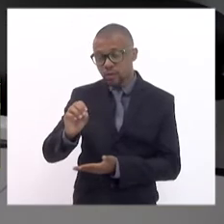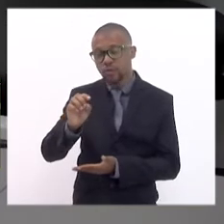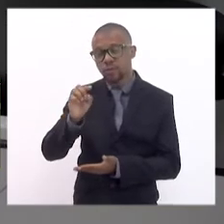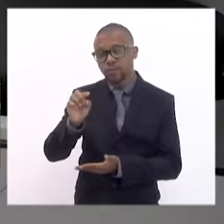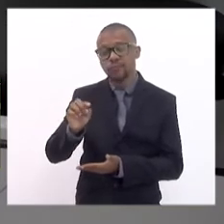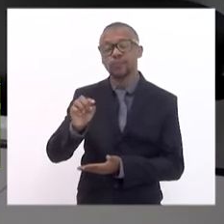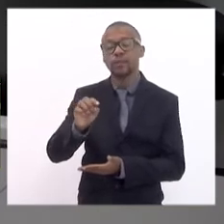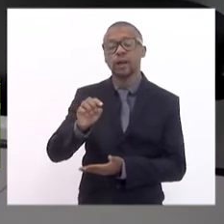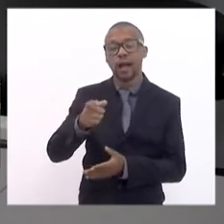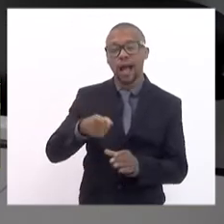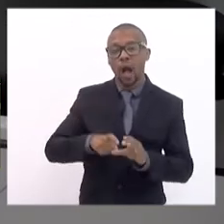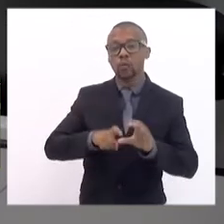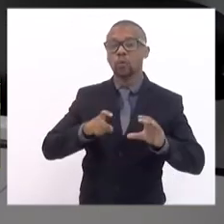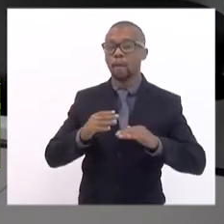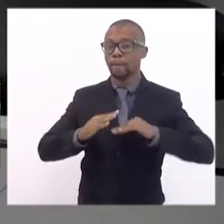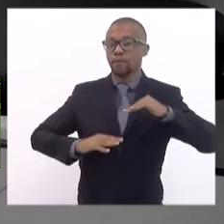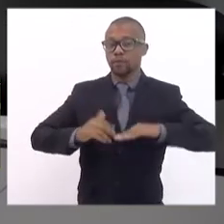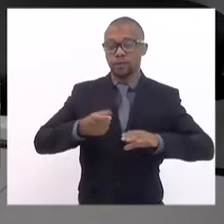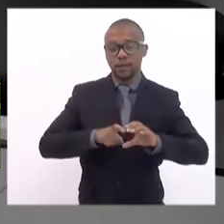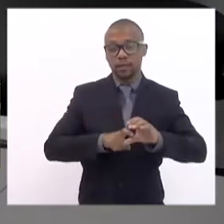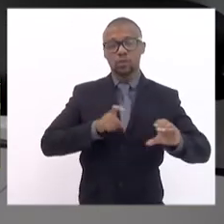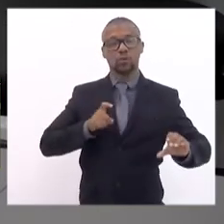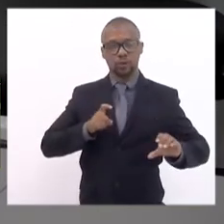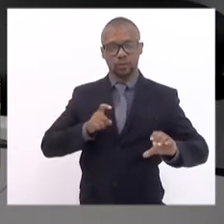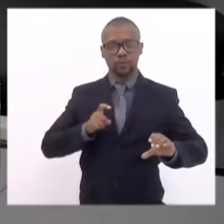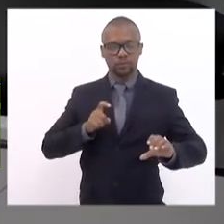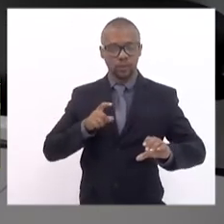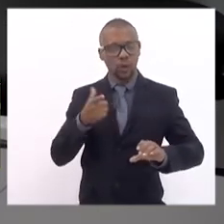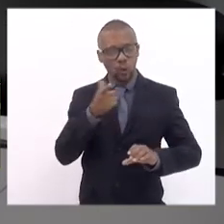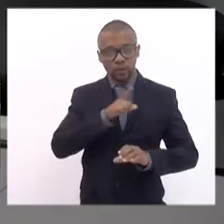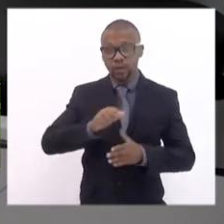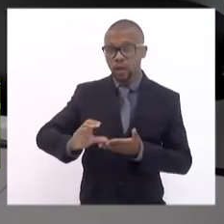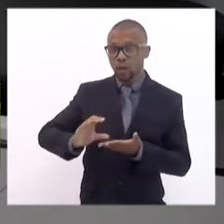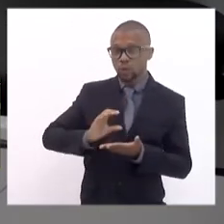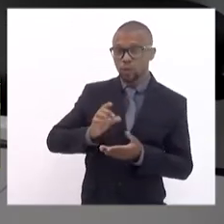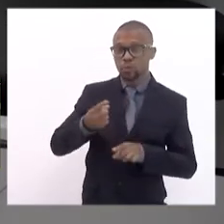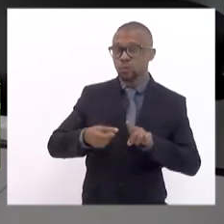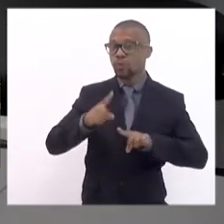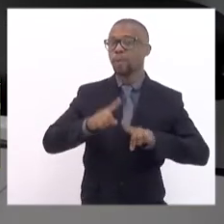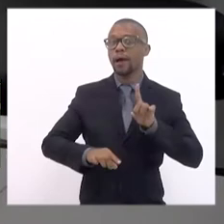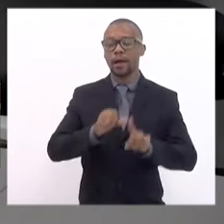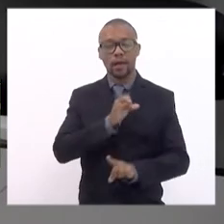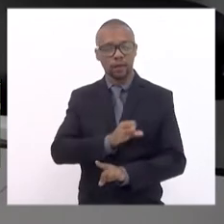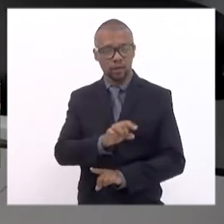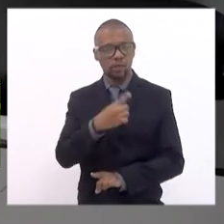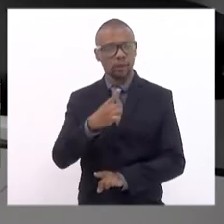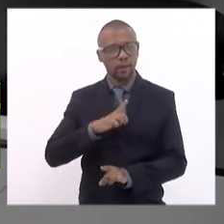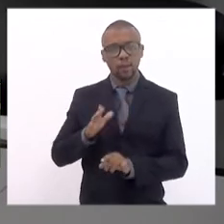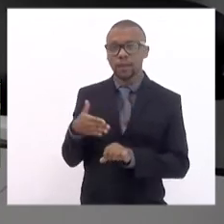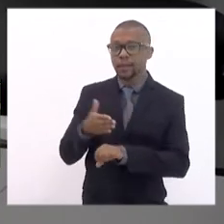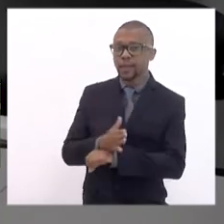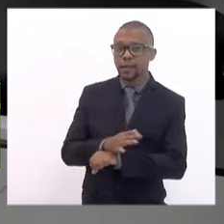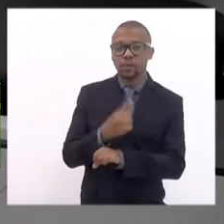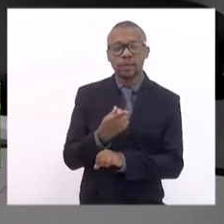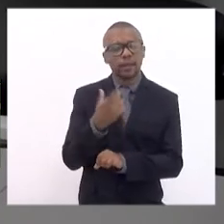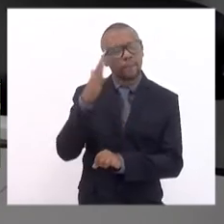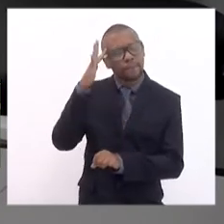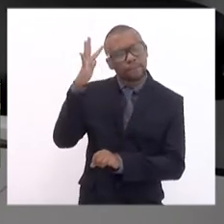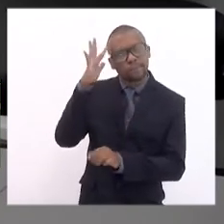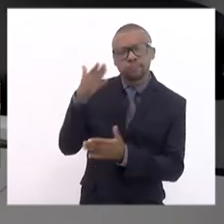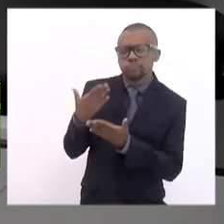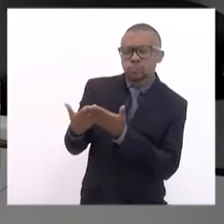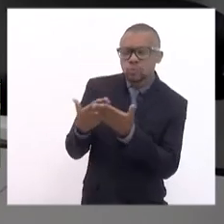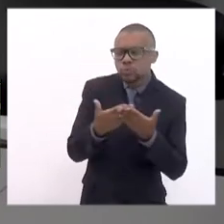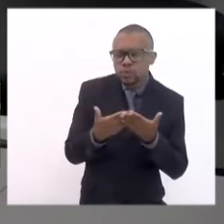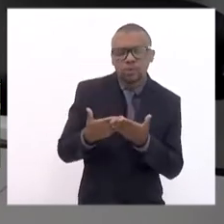o recurso do Supera no ano de 2021. Então, a gente tem, sim, esse acesso. A gente está estudando até aumentar o limite. A gente aprovou